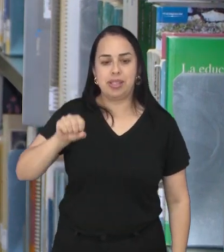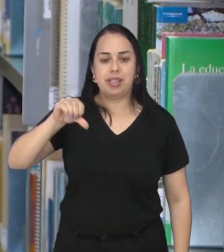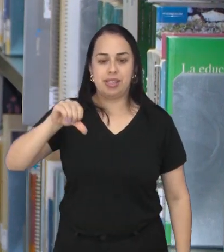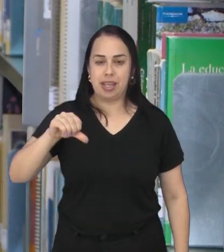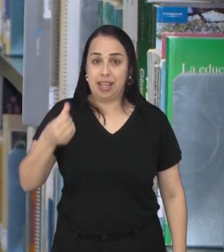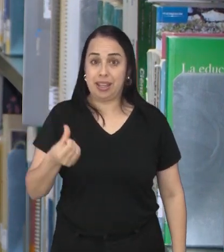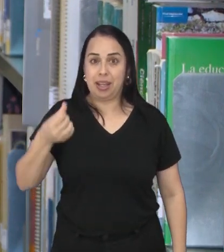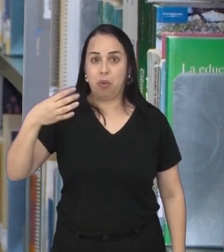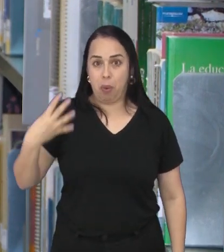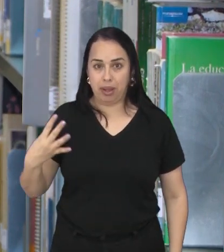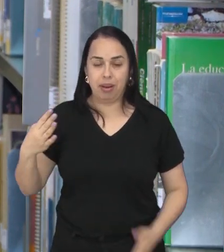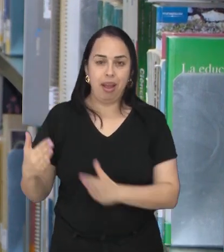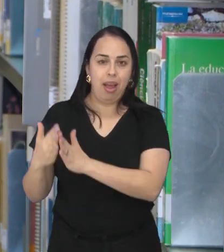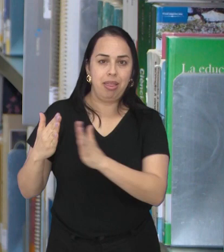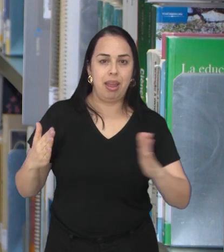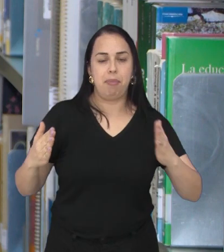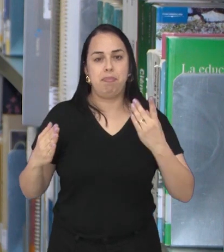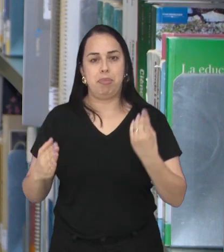1864 e